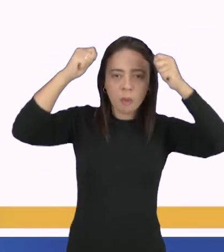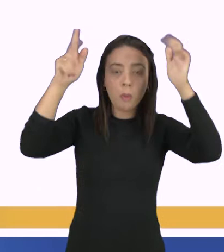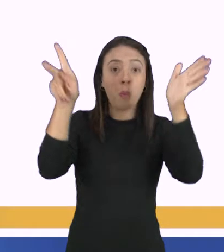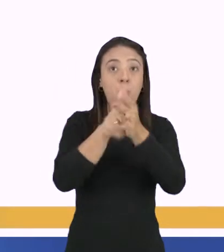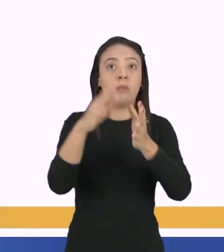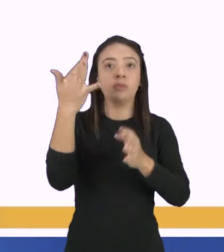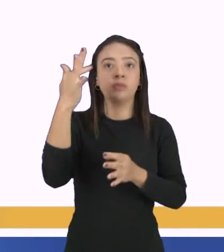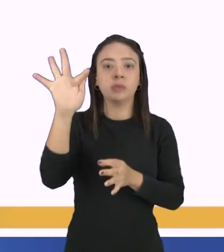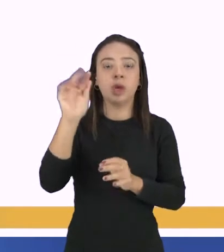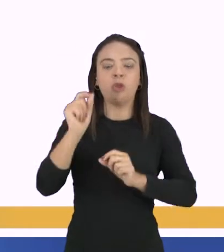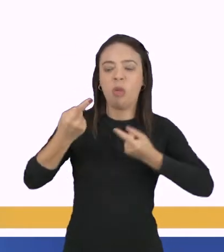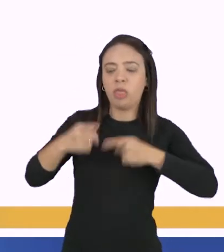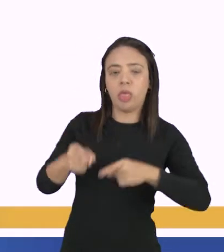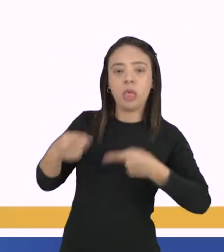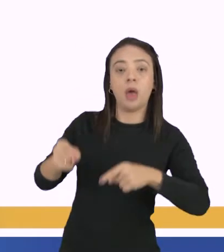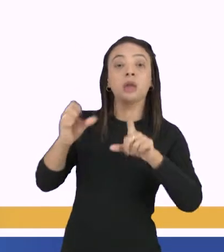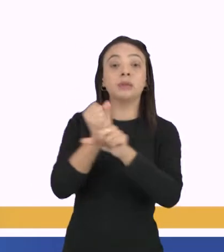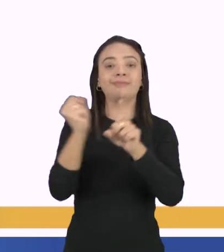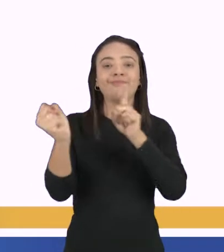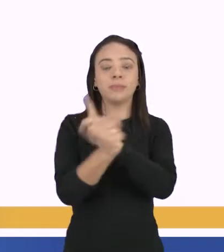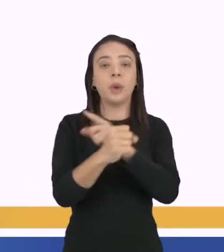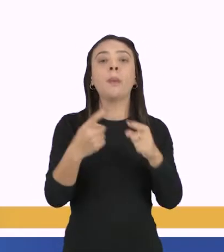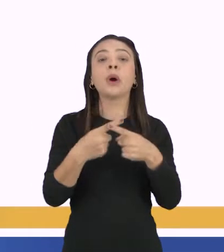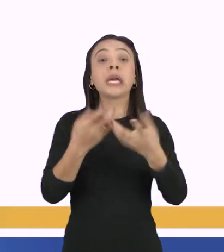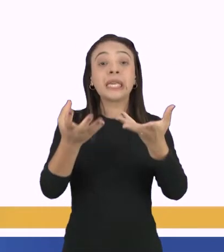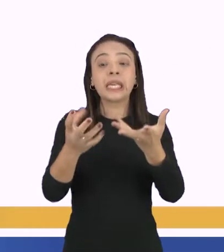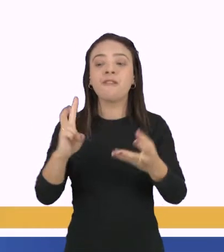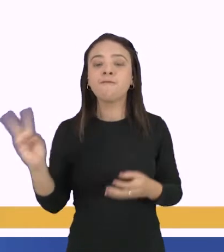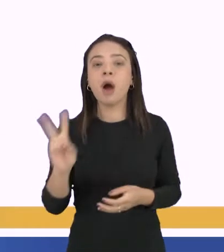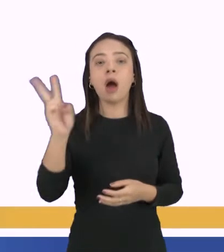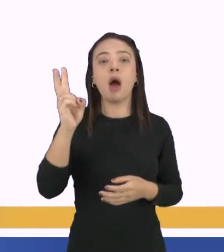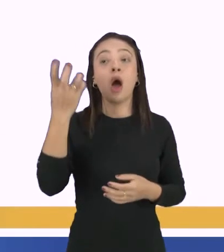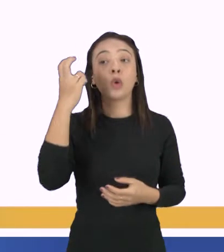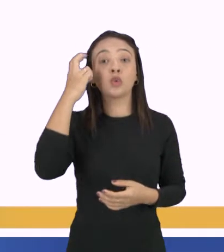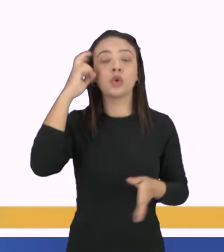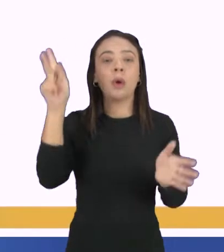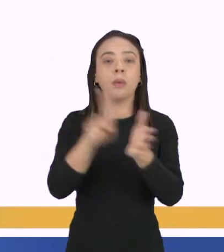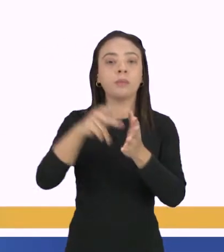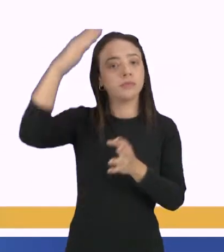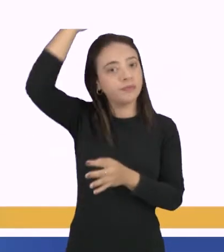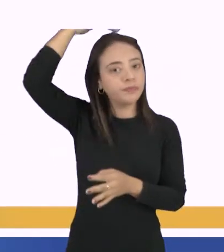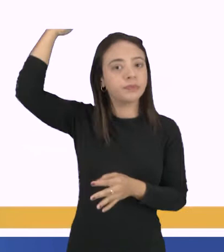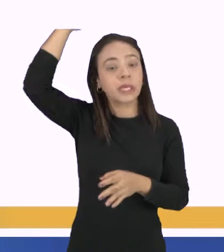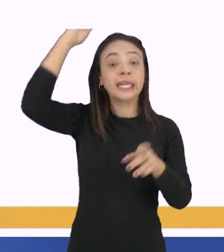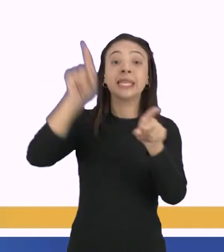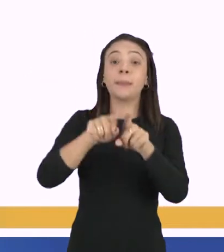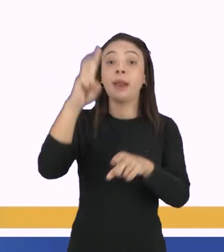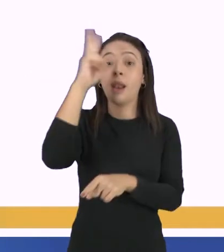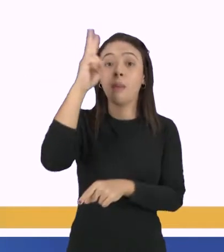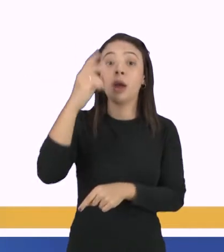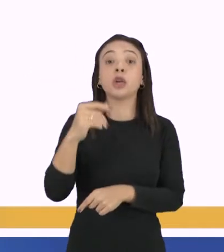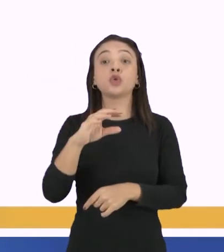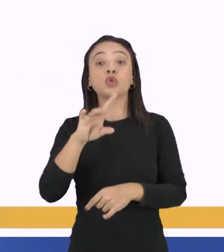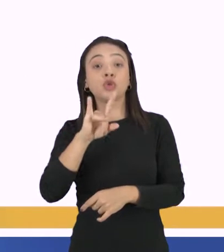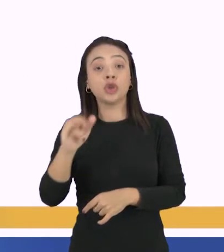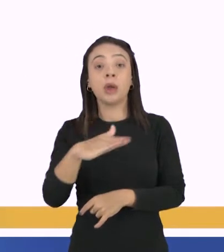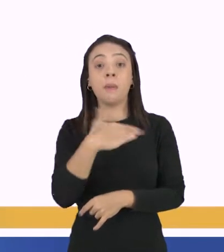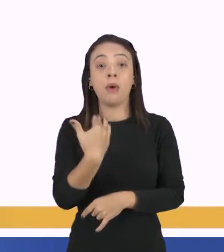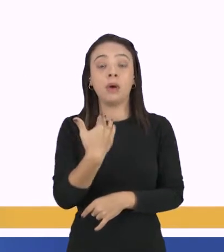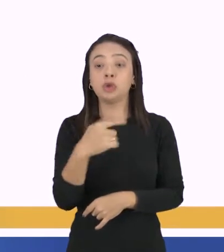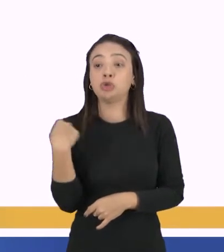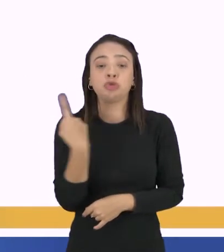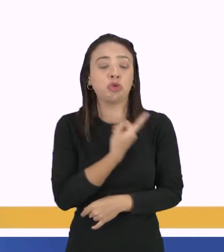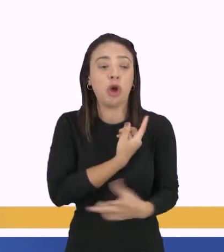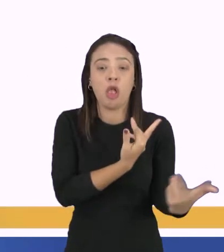era uma crítica social em que se pretendia valorizar a cultura mexicana e relembrar que na hora da morte todos não passam de um